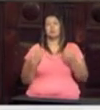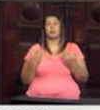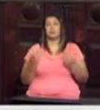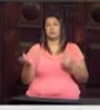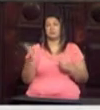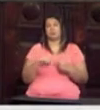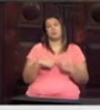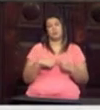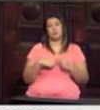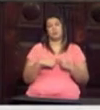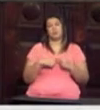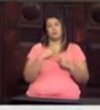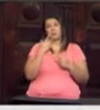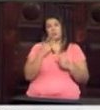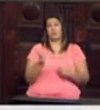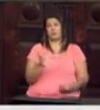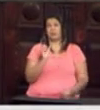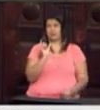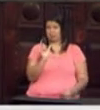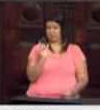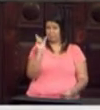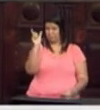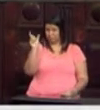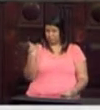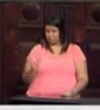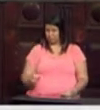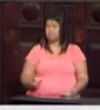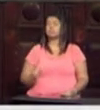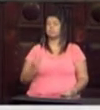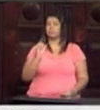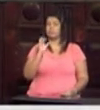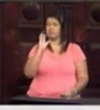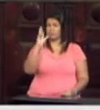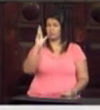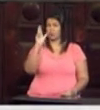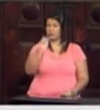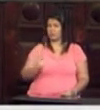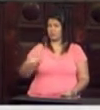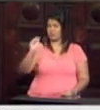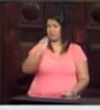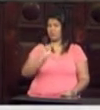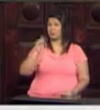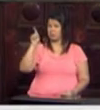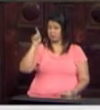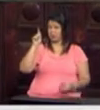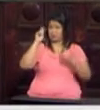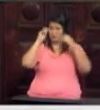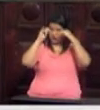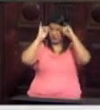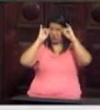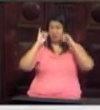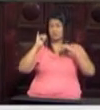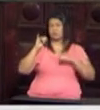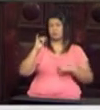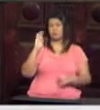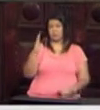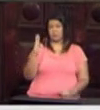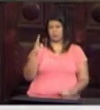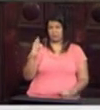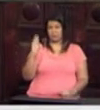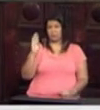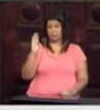fala de um representante de uma associação da Fazenda Botafogo, ele retrata